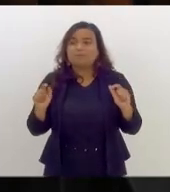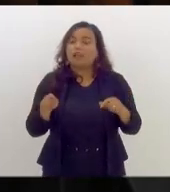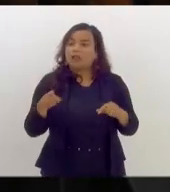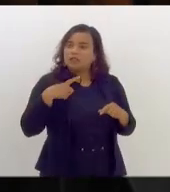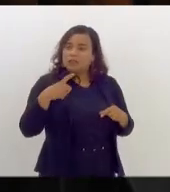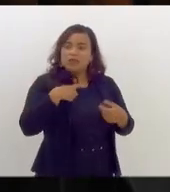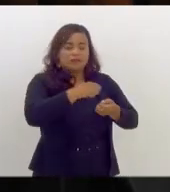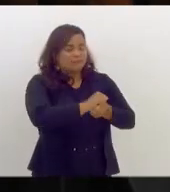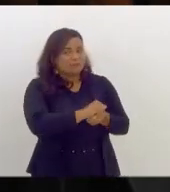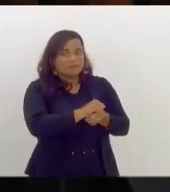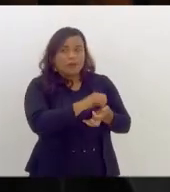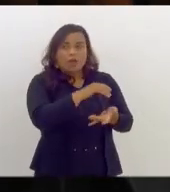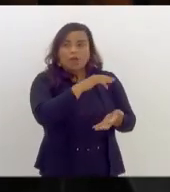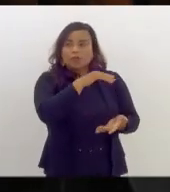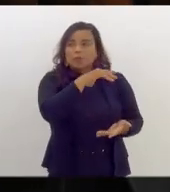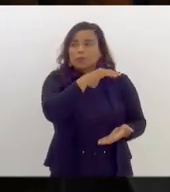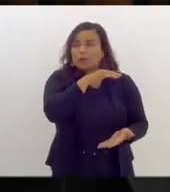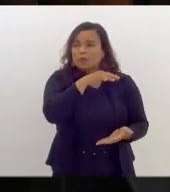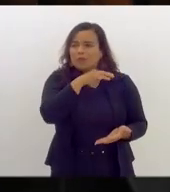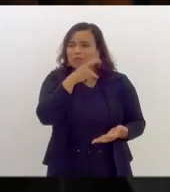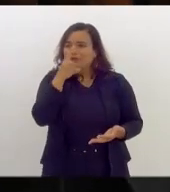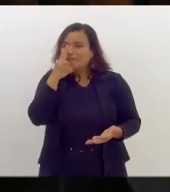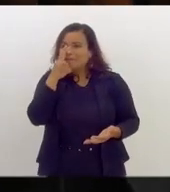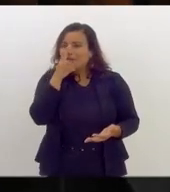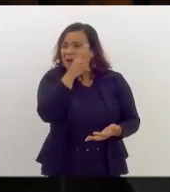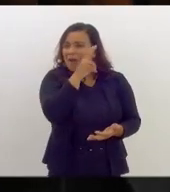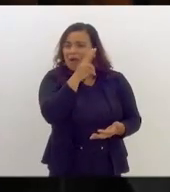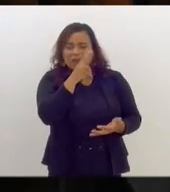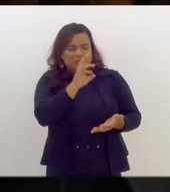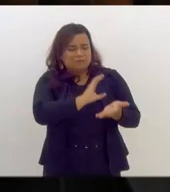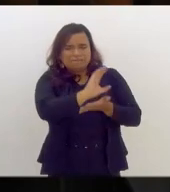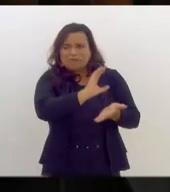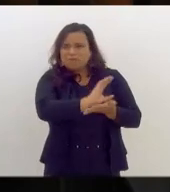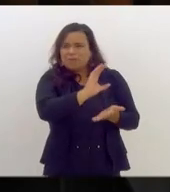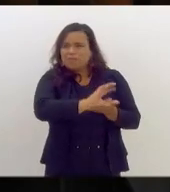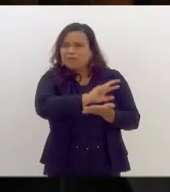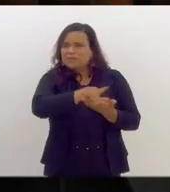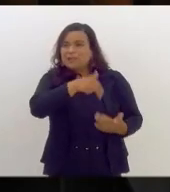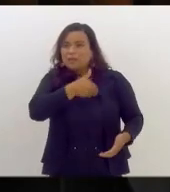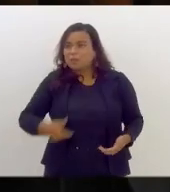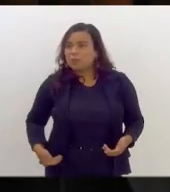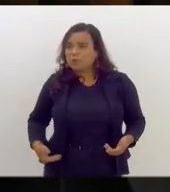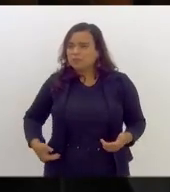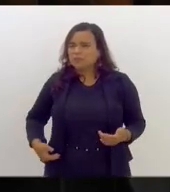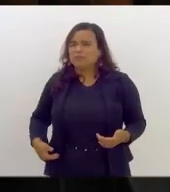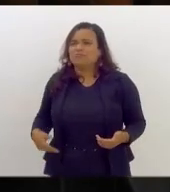volume imenso de recursos públicos e